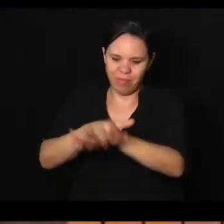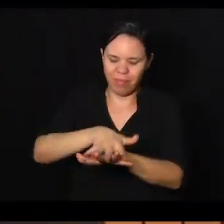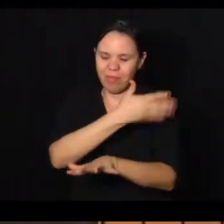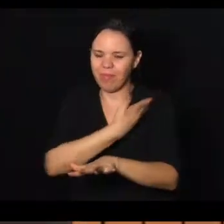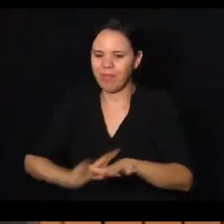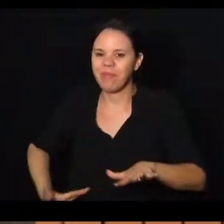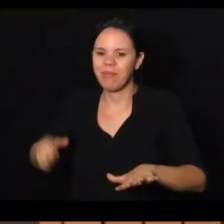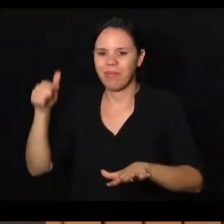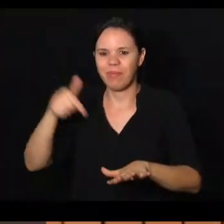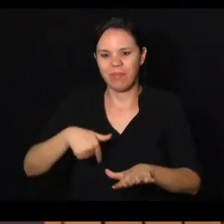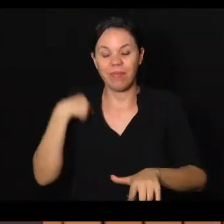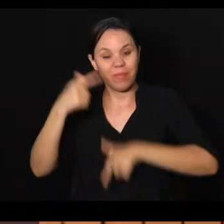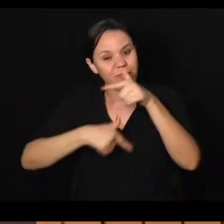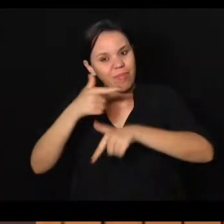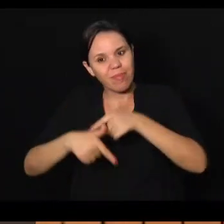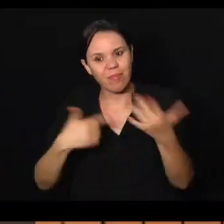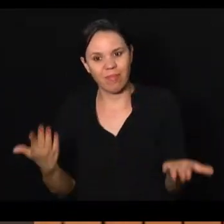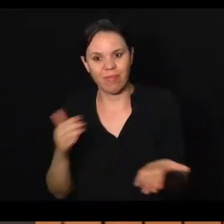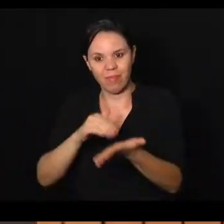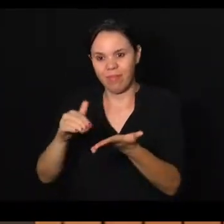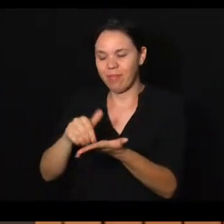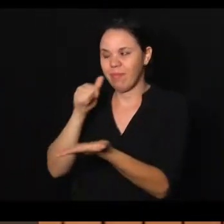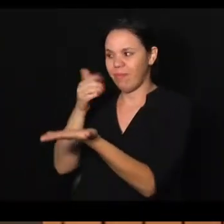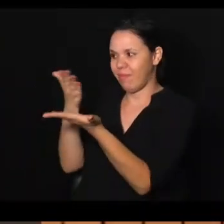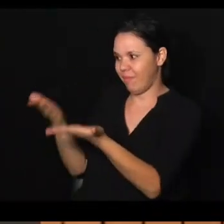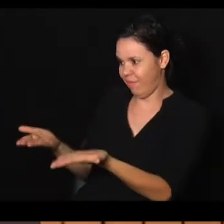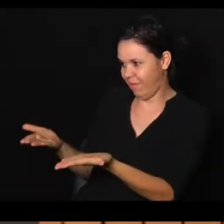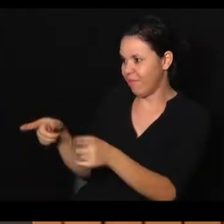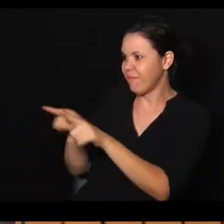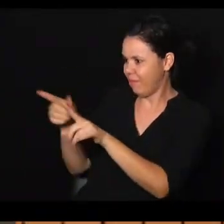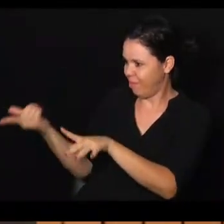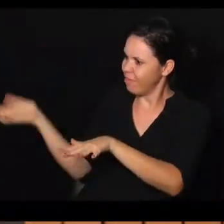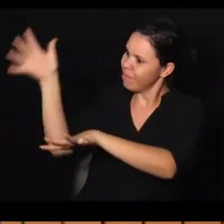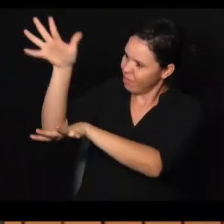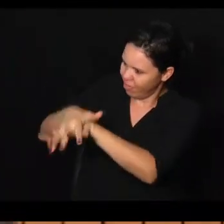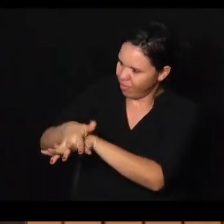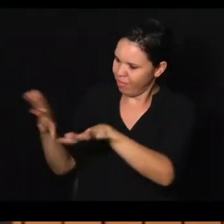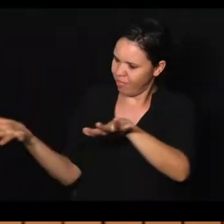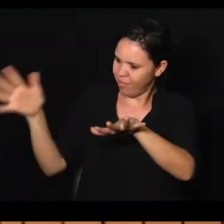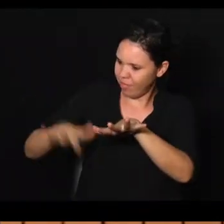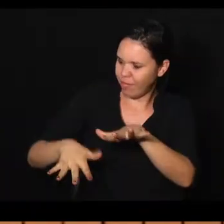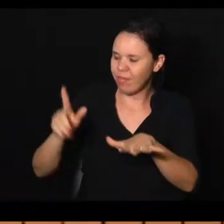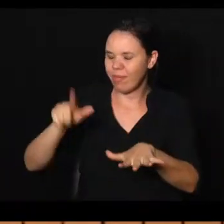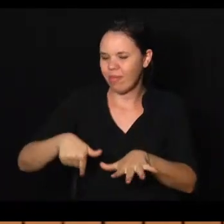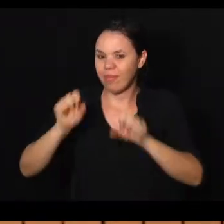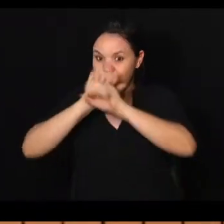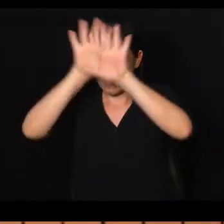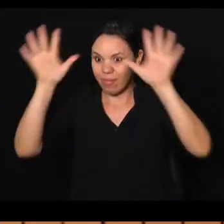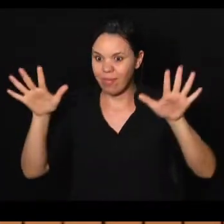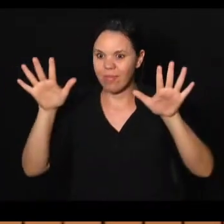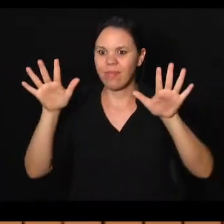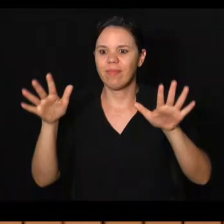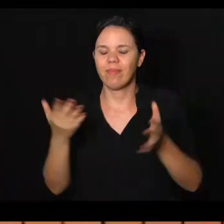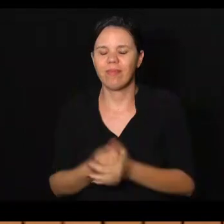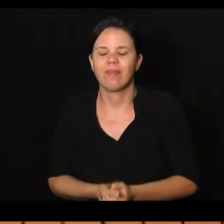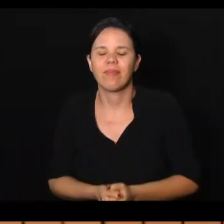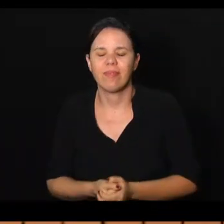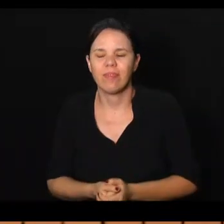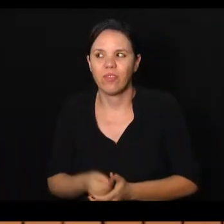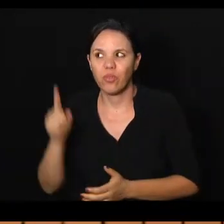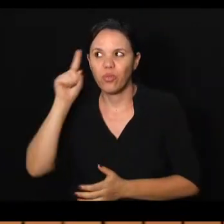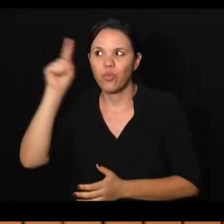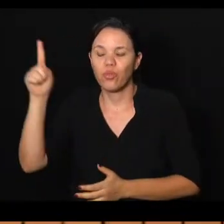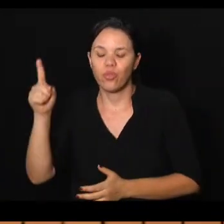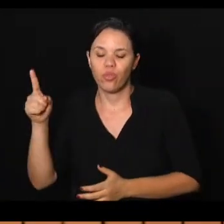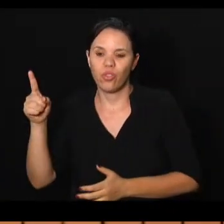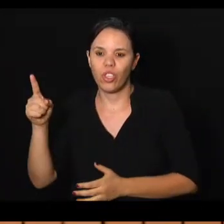e nós estamos trabalhando, secretária, na inclusão. E isso ficou muito claro, senhores, no dia da posse